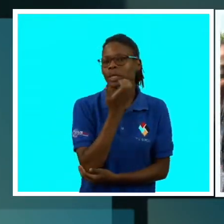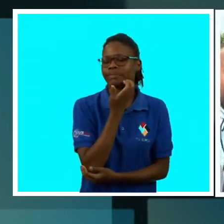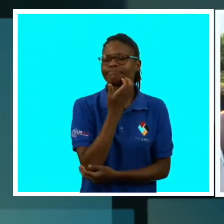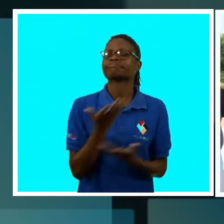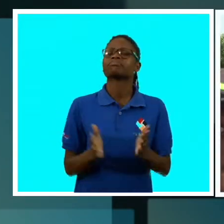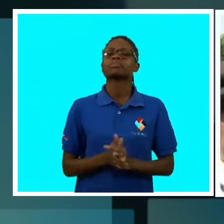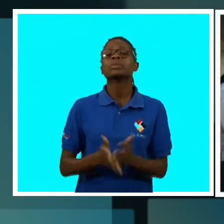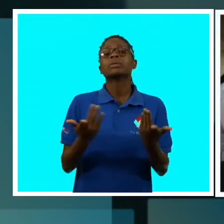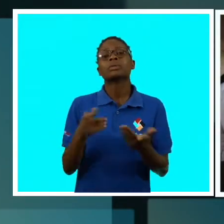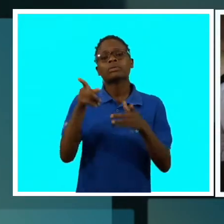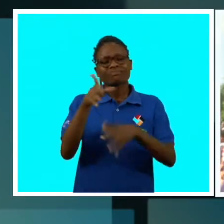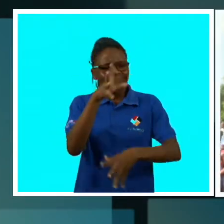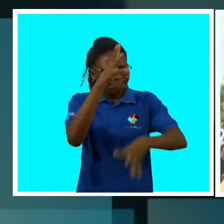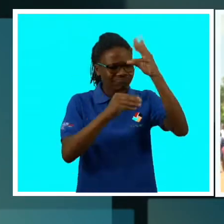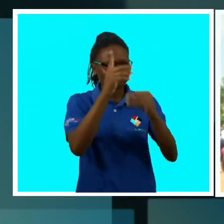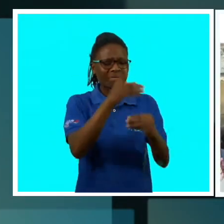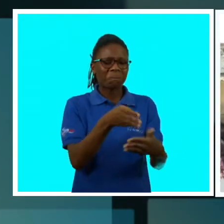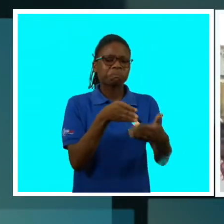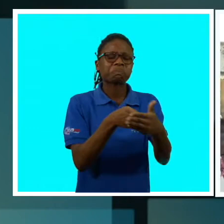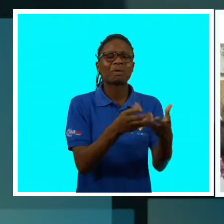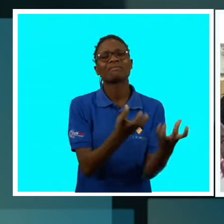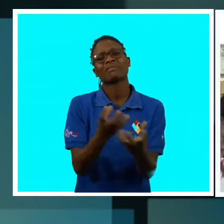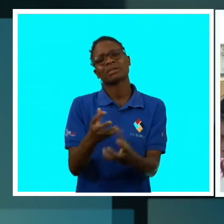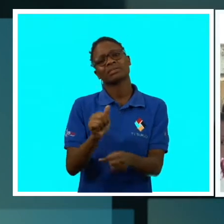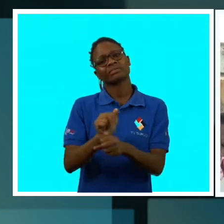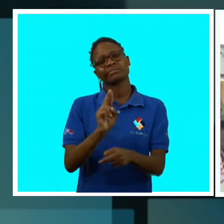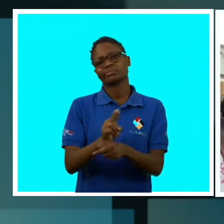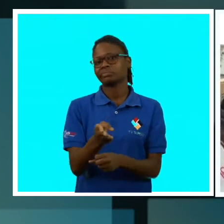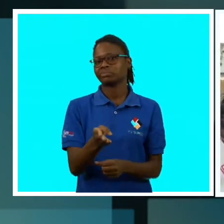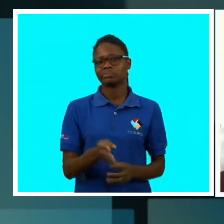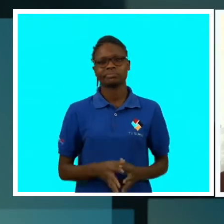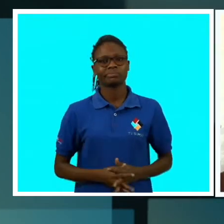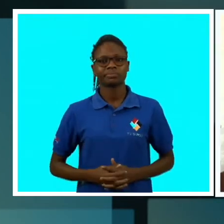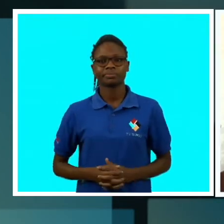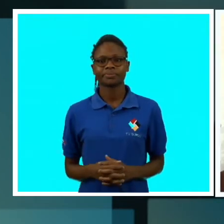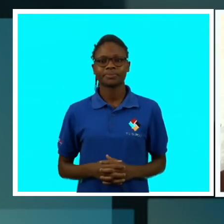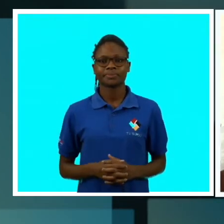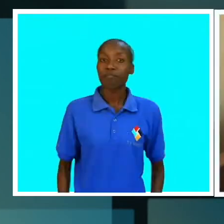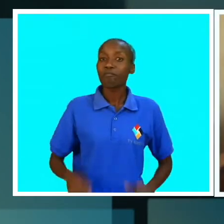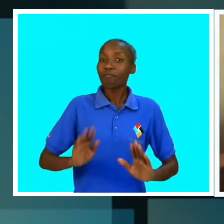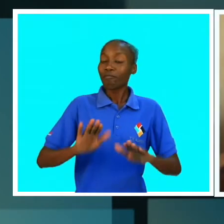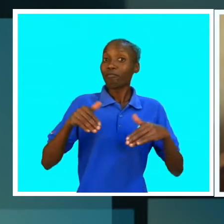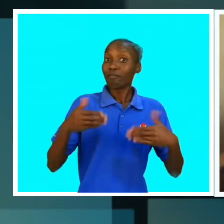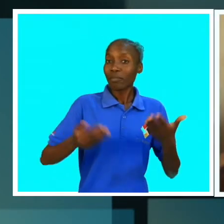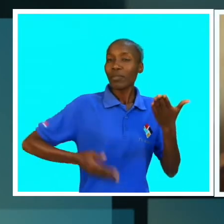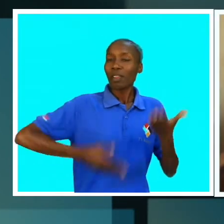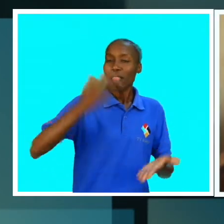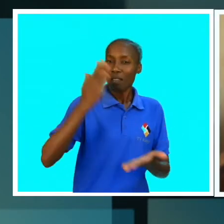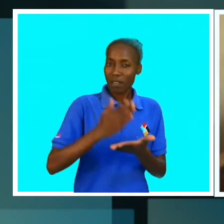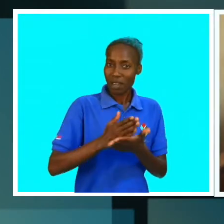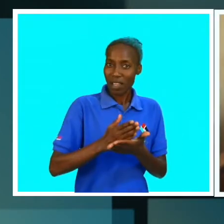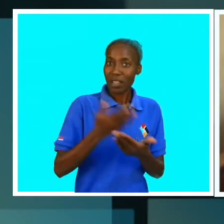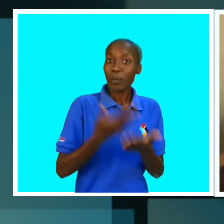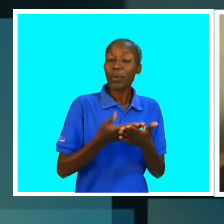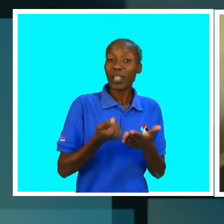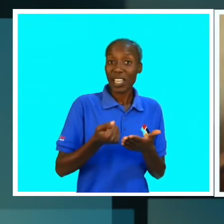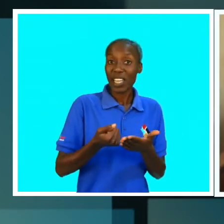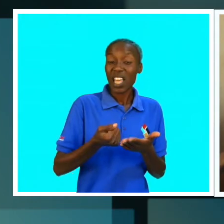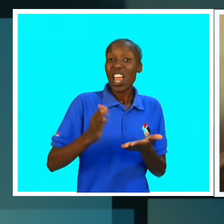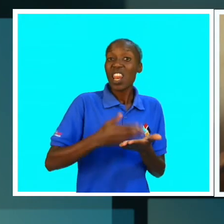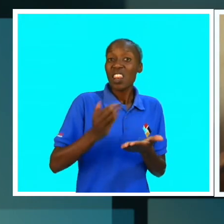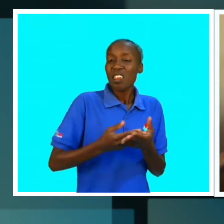material, cuja falta compromete o processo de ensino e aprendizagem. De fato, a falta de livro